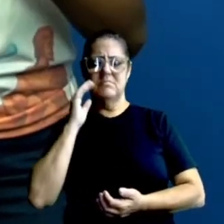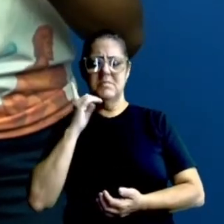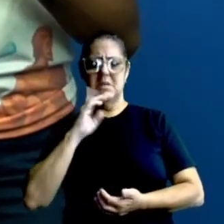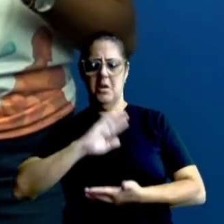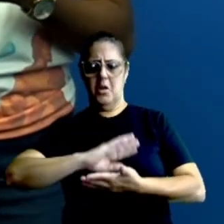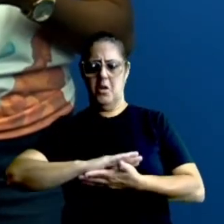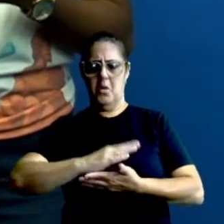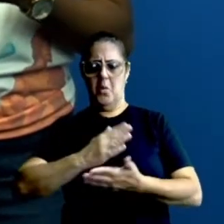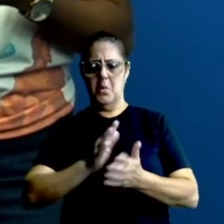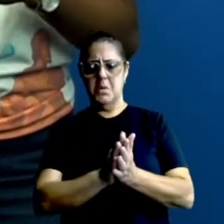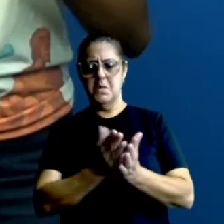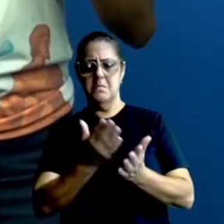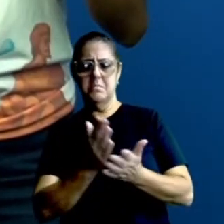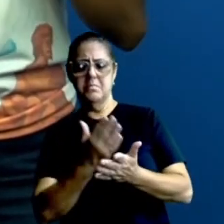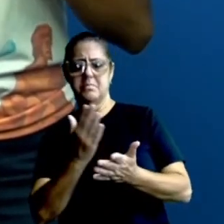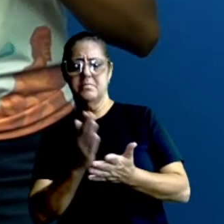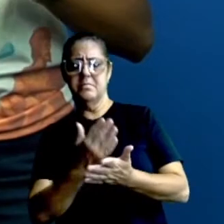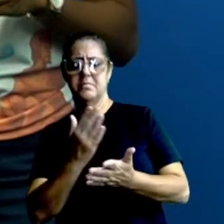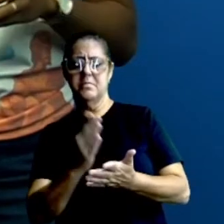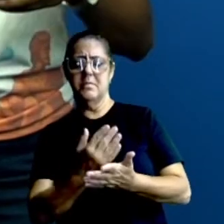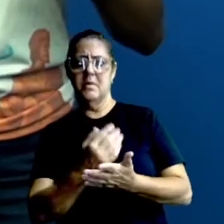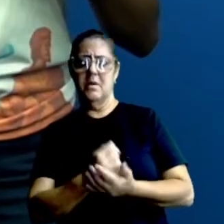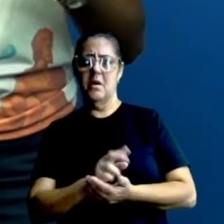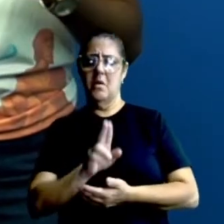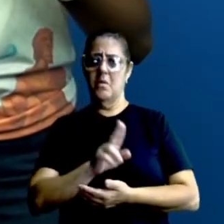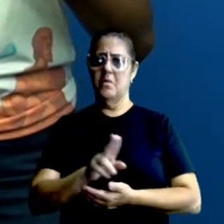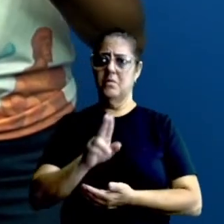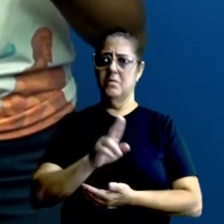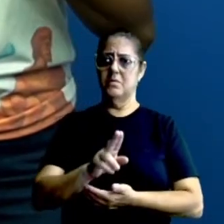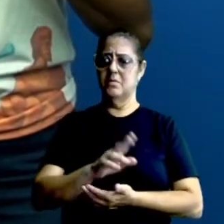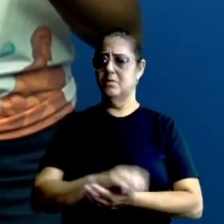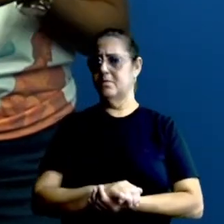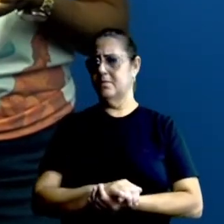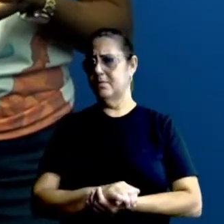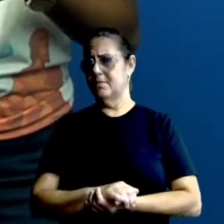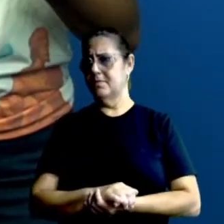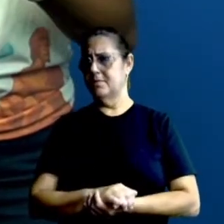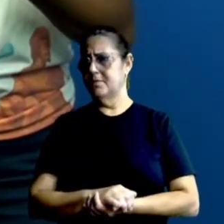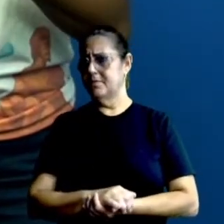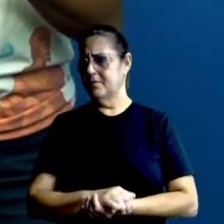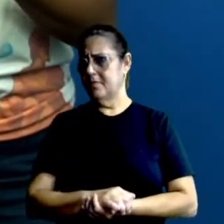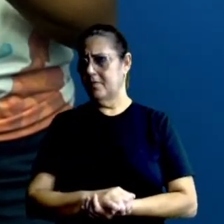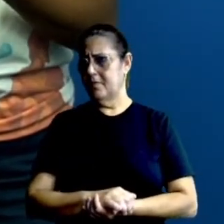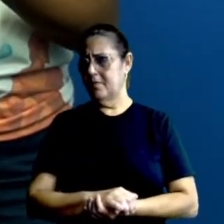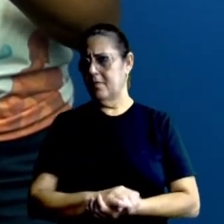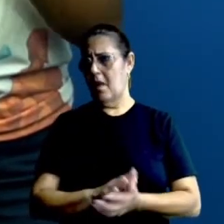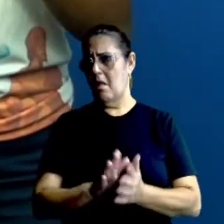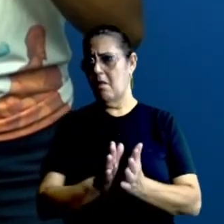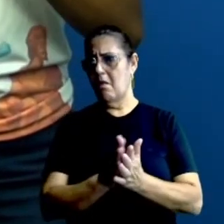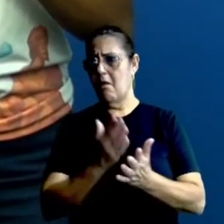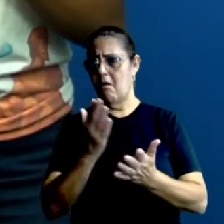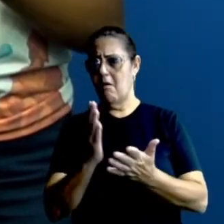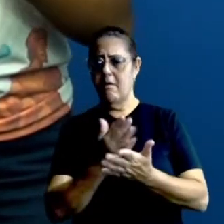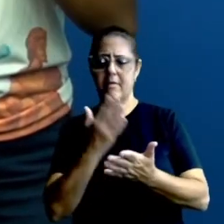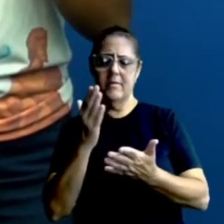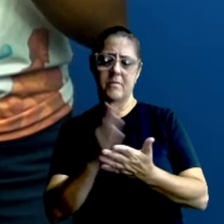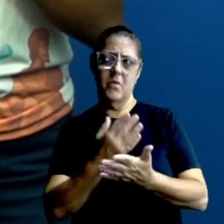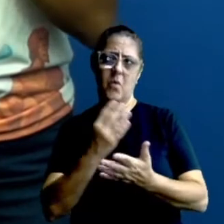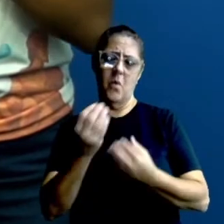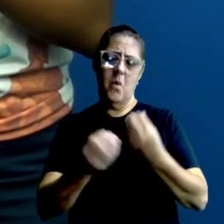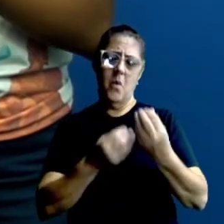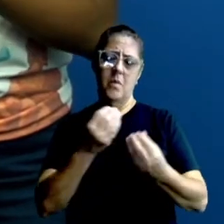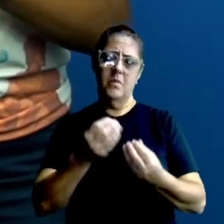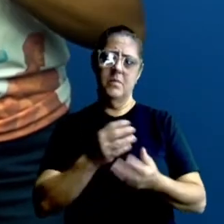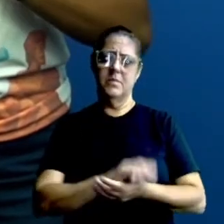notebook é o caderno em inglês e eu utilizo se opor não notebook como a gente